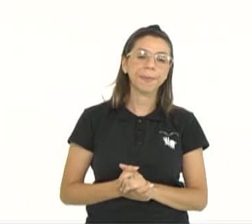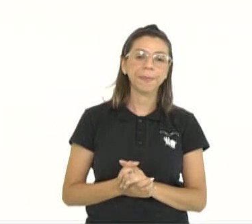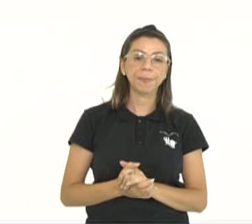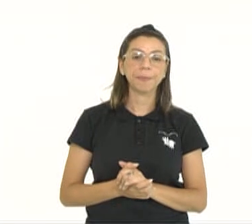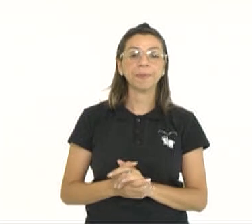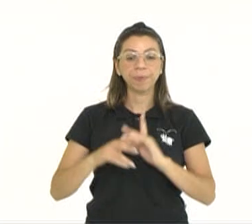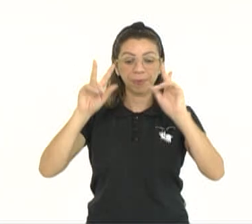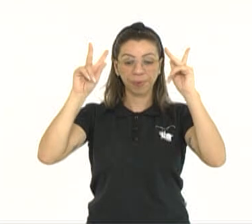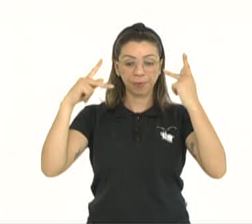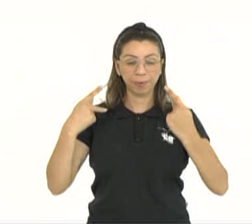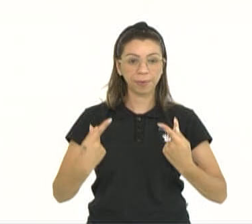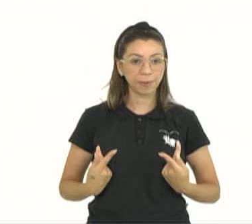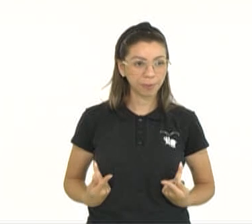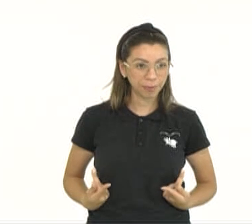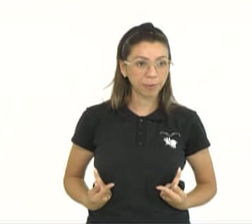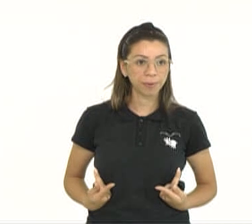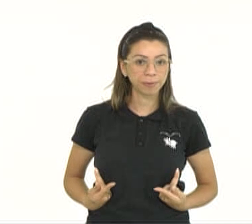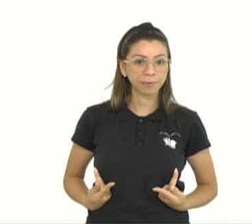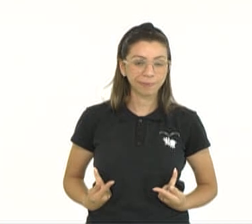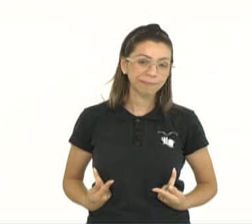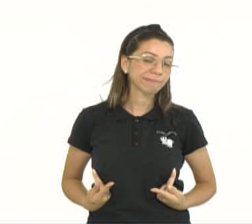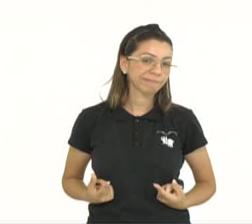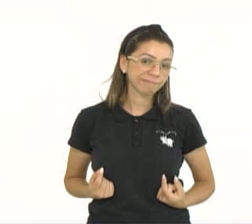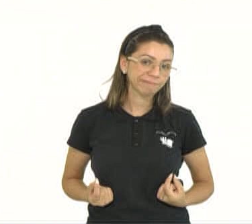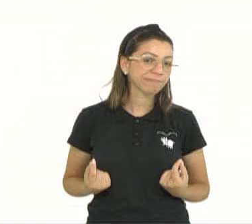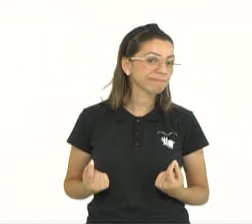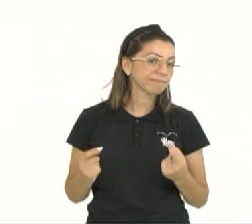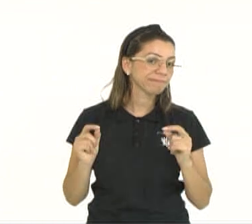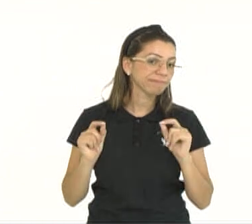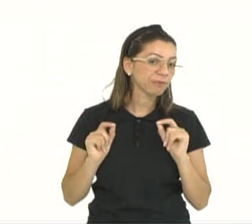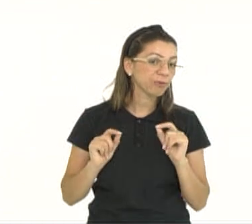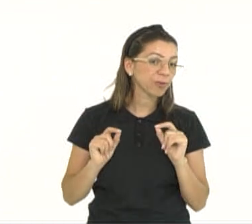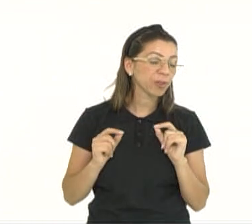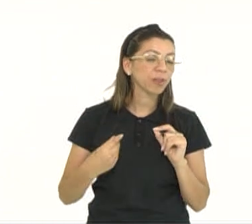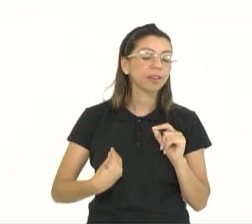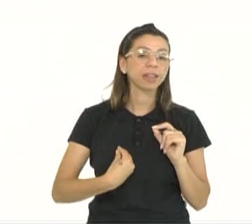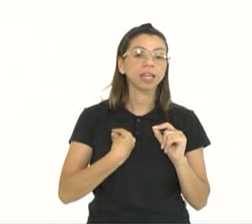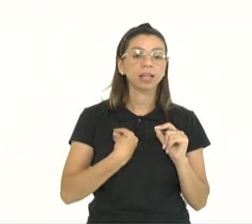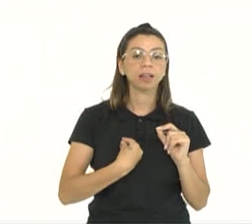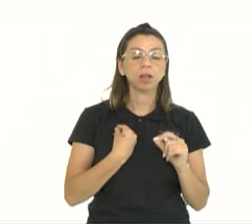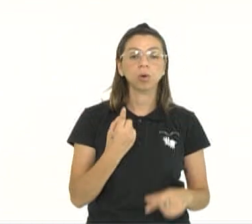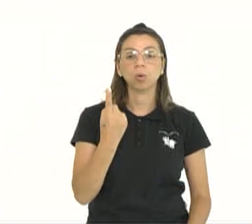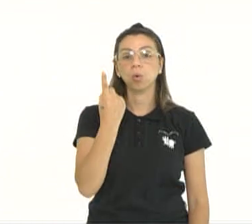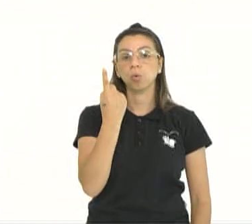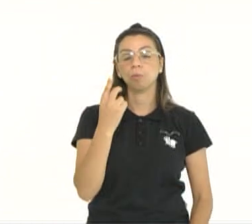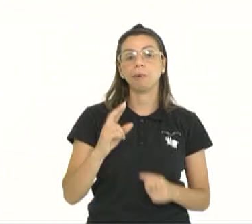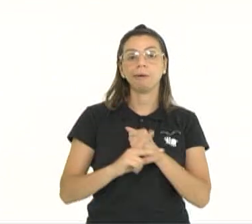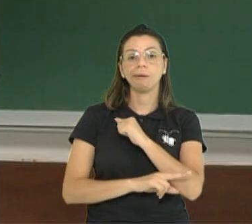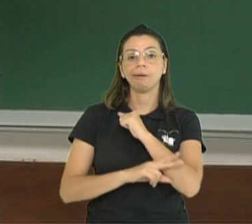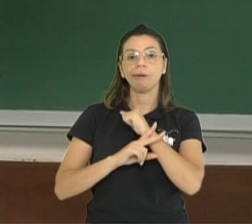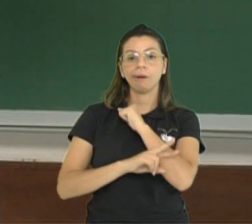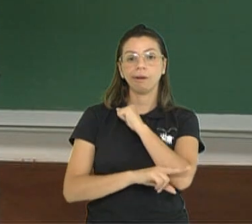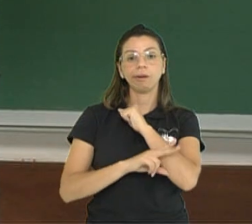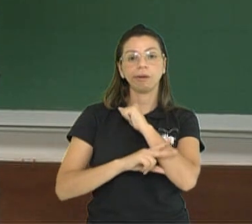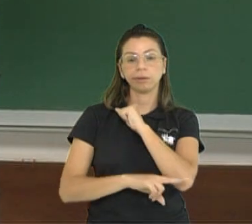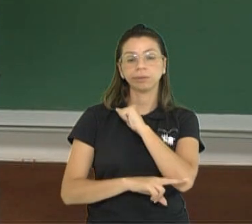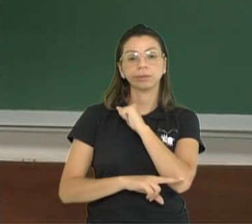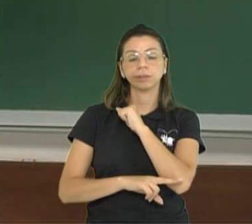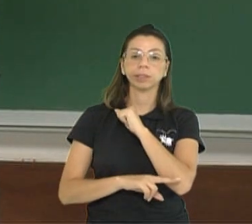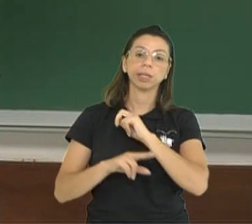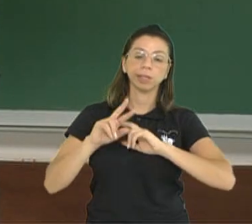nossa espécie, Homo sapiens sapiens, só existe uma raça dela. Apesar de todas